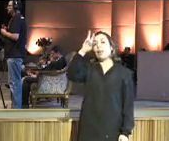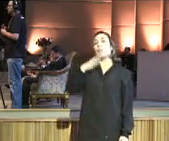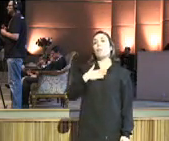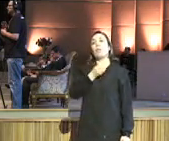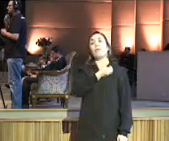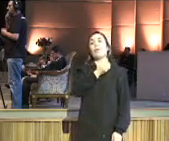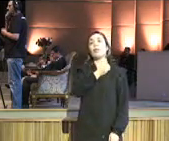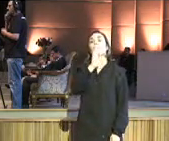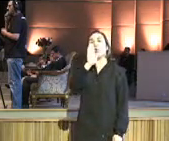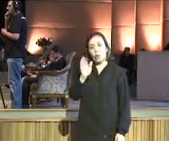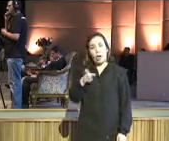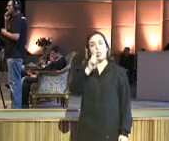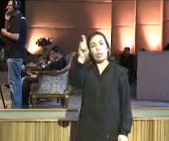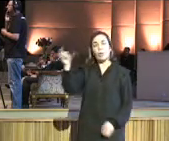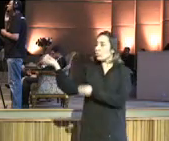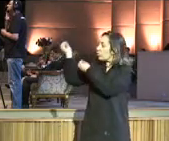jornada.